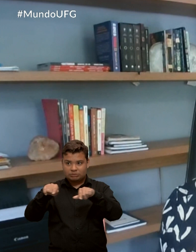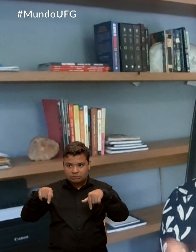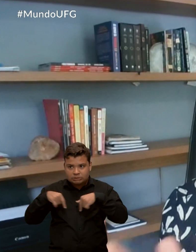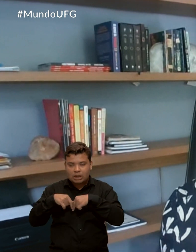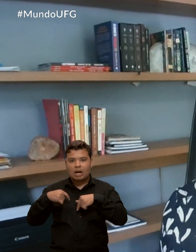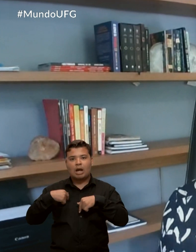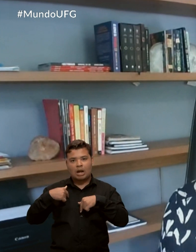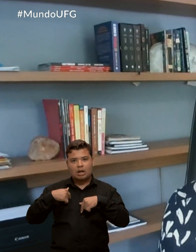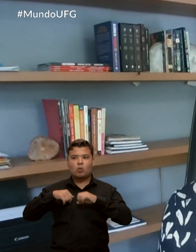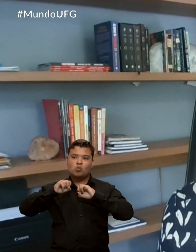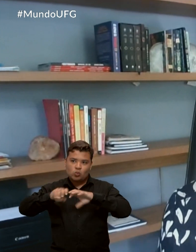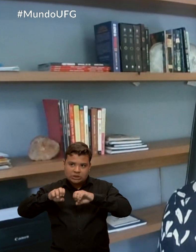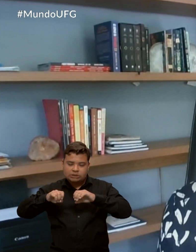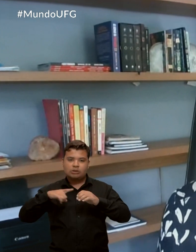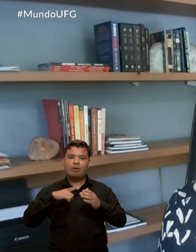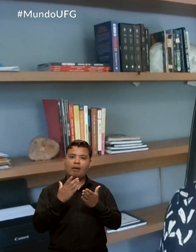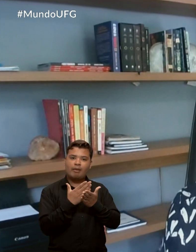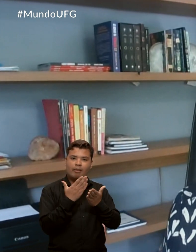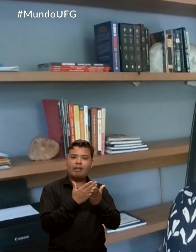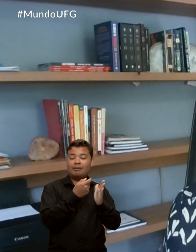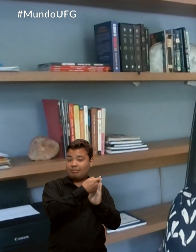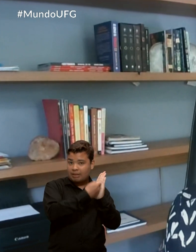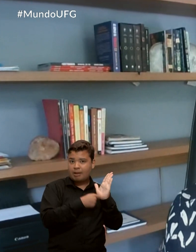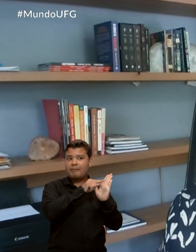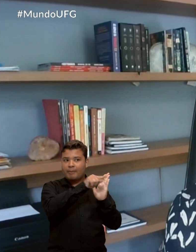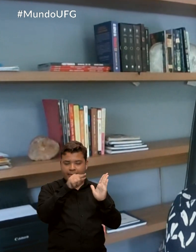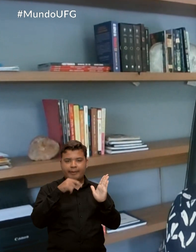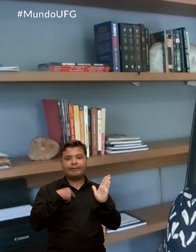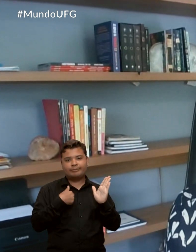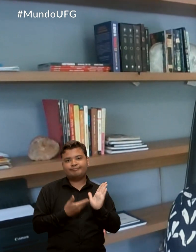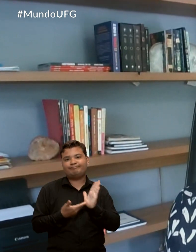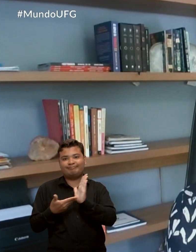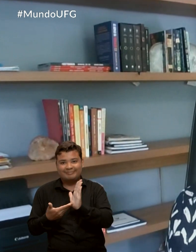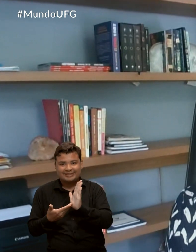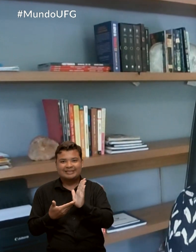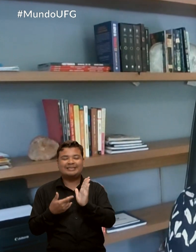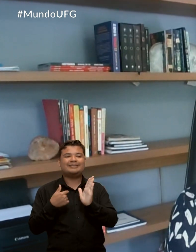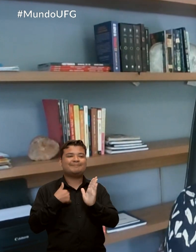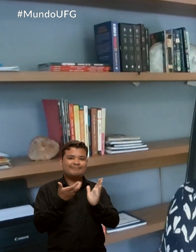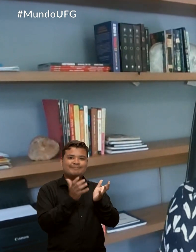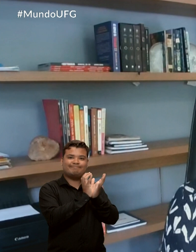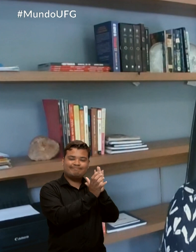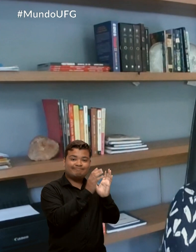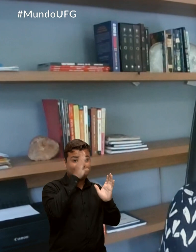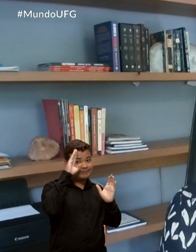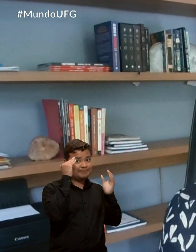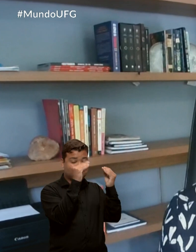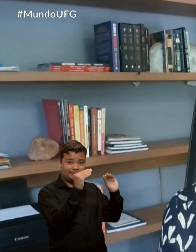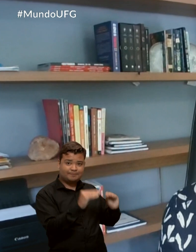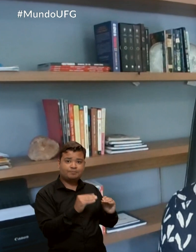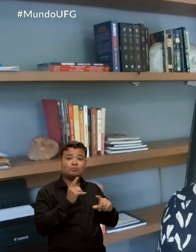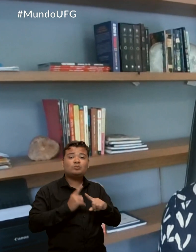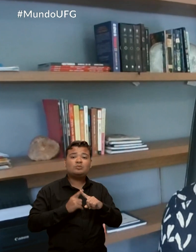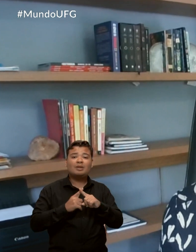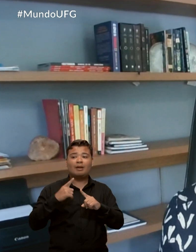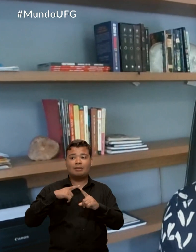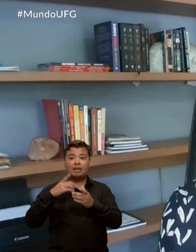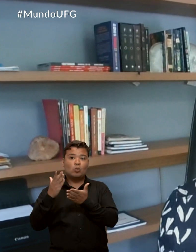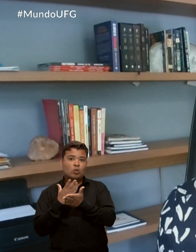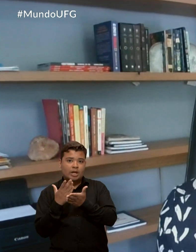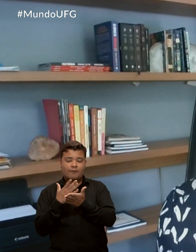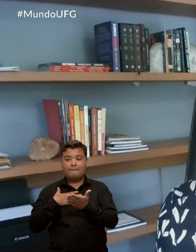eu compilei num livro de teoria da literatura, mas um livro assim, que reúne as minhas aulas,